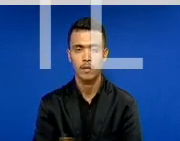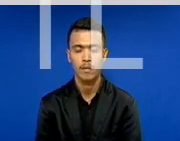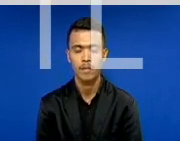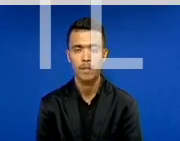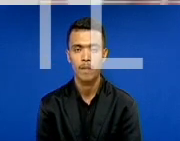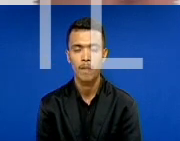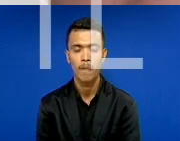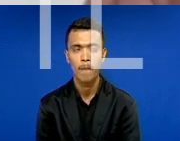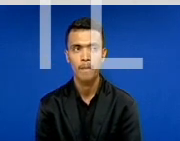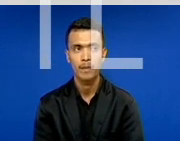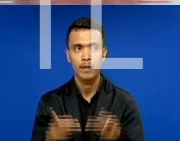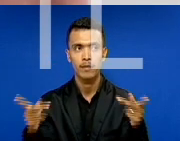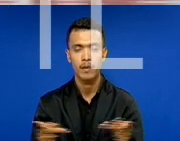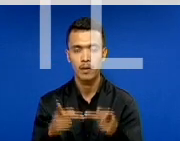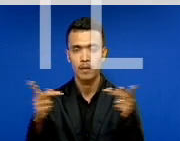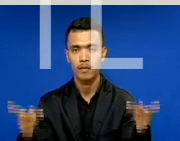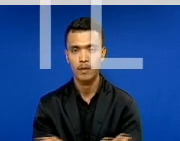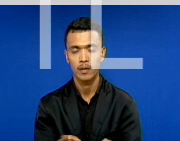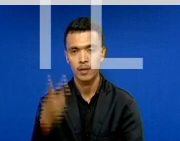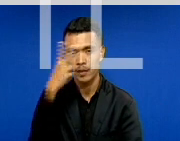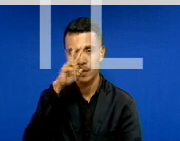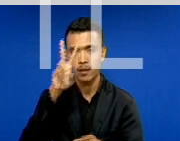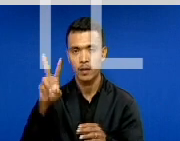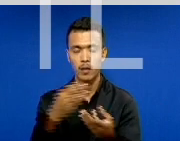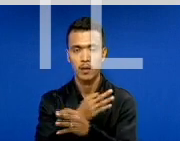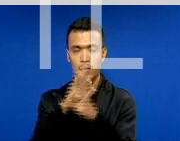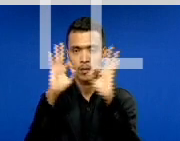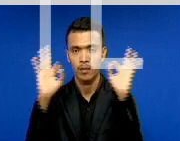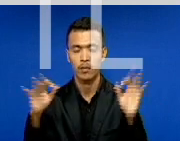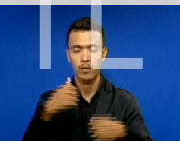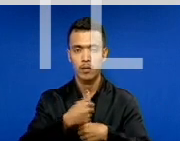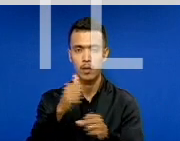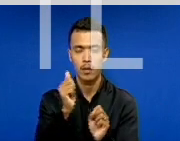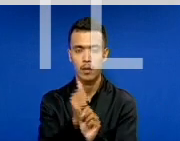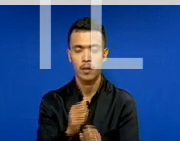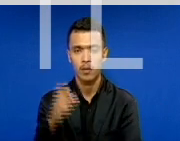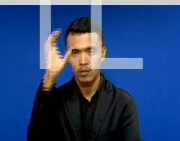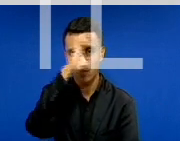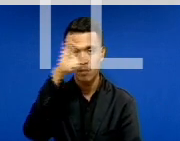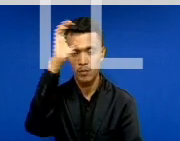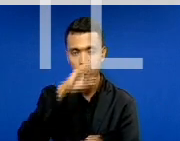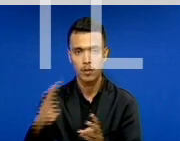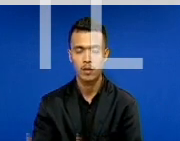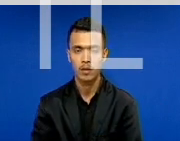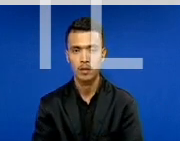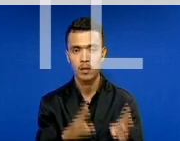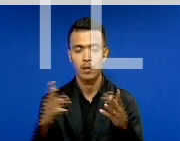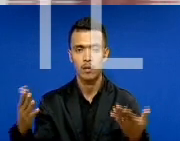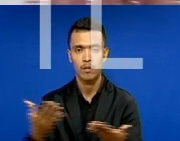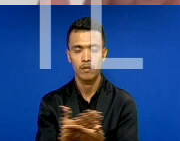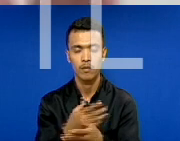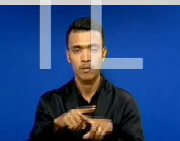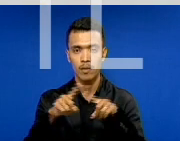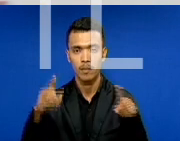Indonesia, fati-fati, senita, muita rotona. Italaone, italo bucatanone, MBBL, fong, mesmai, hatene